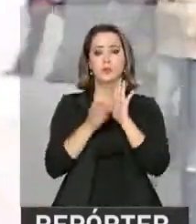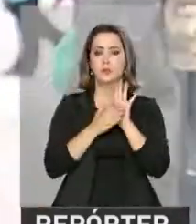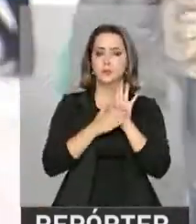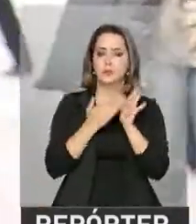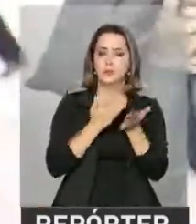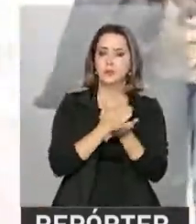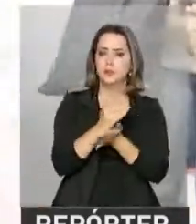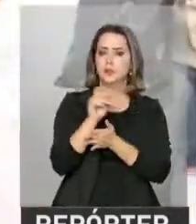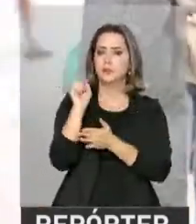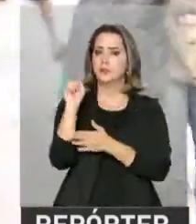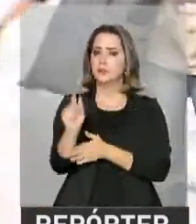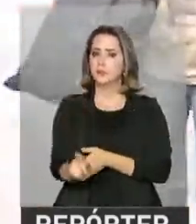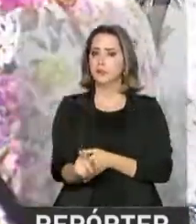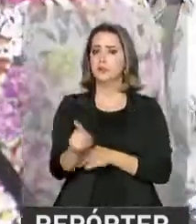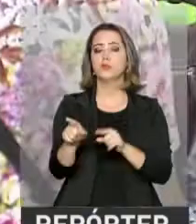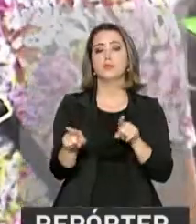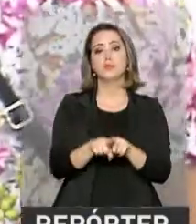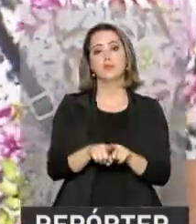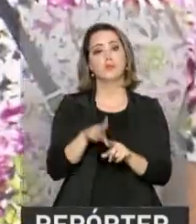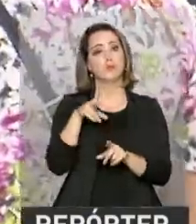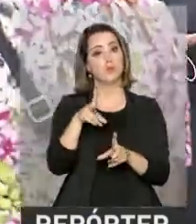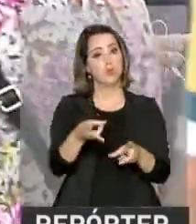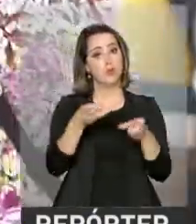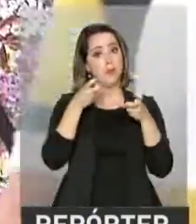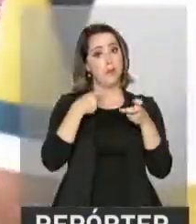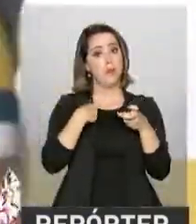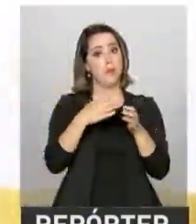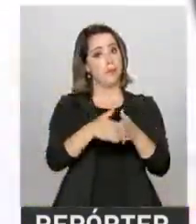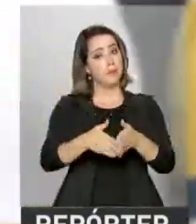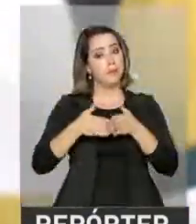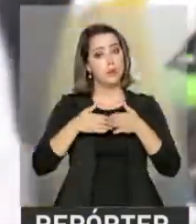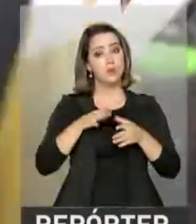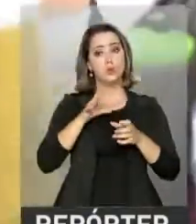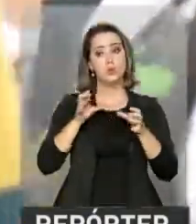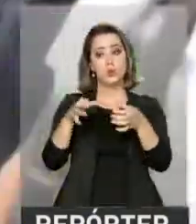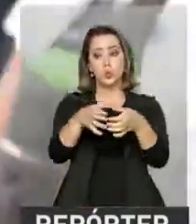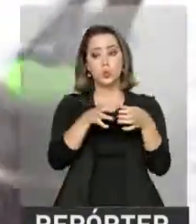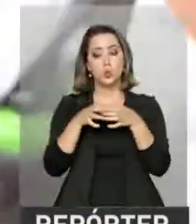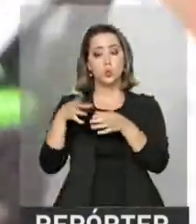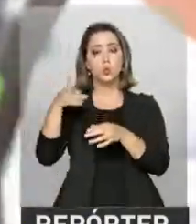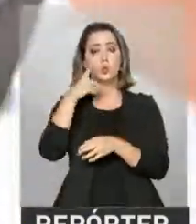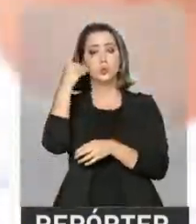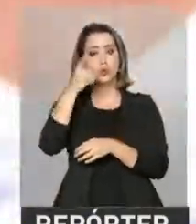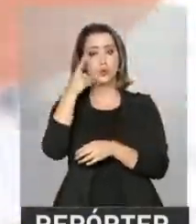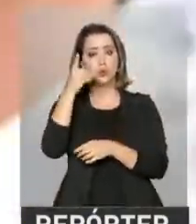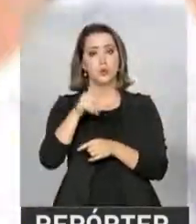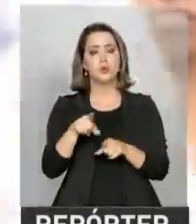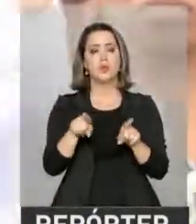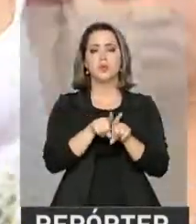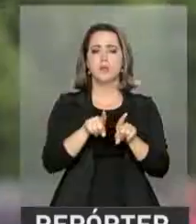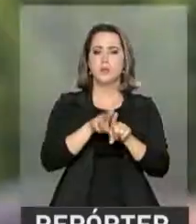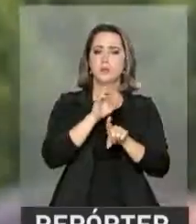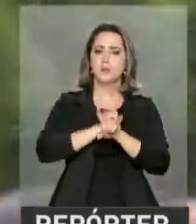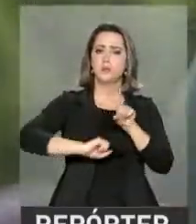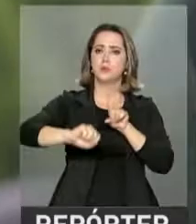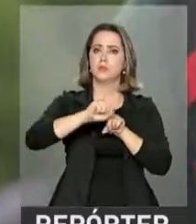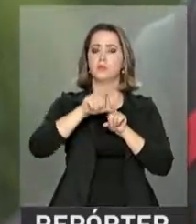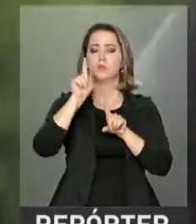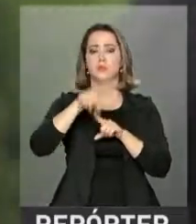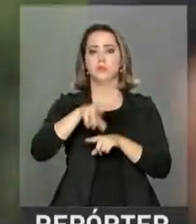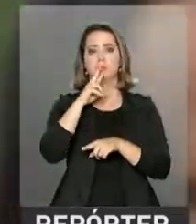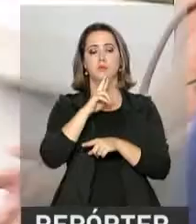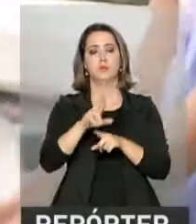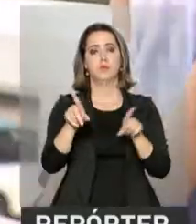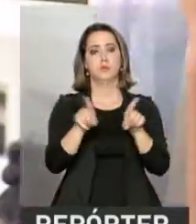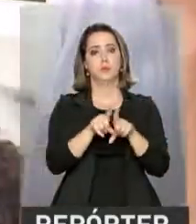da reforma da previdência atendem a reivindicações dos parlamentares e da sociedade e são resultado